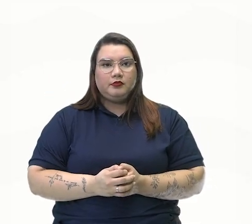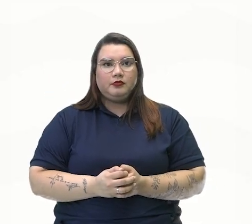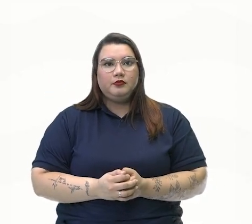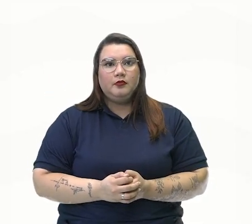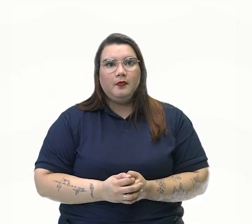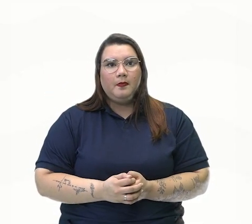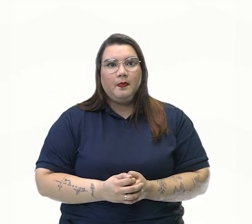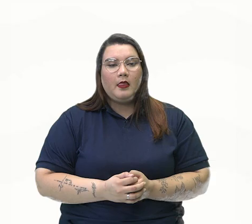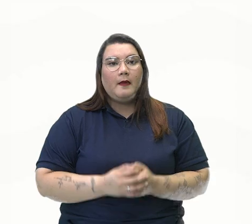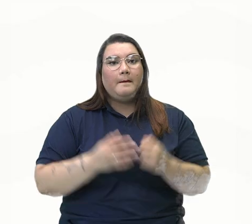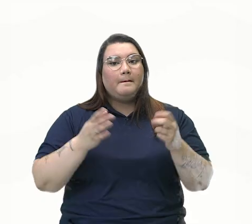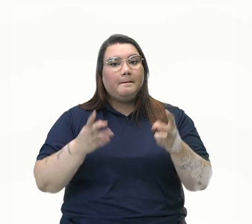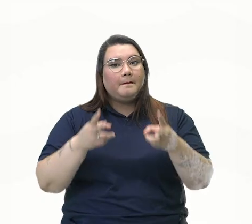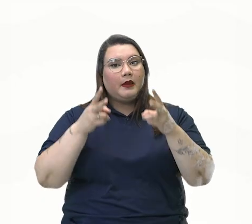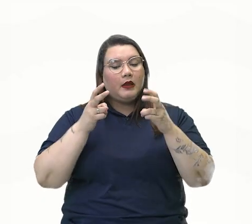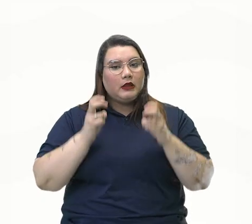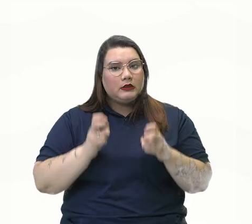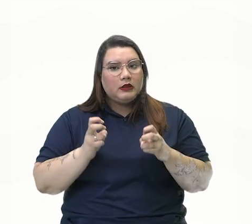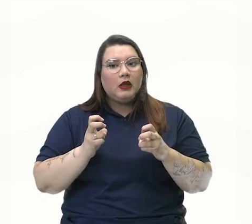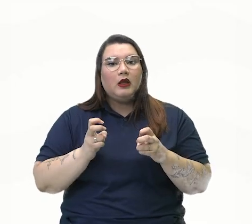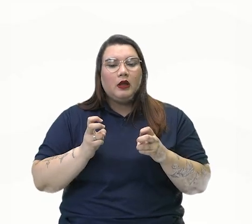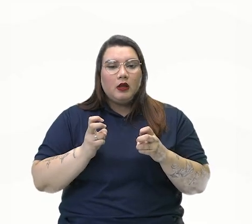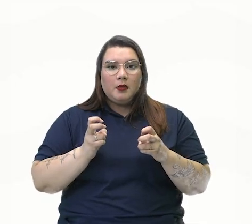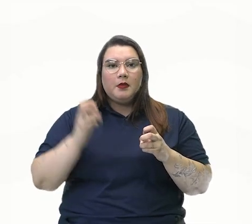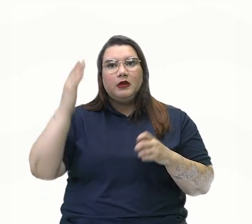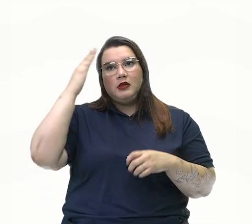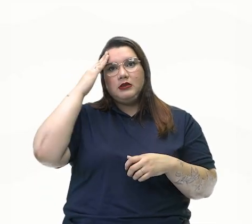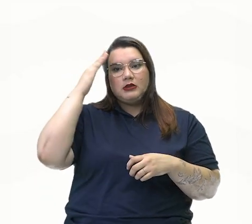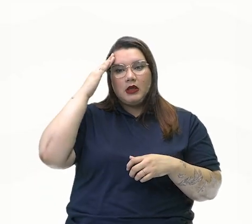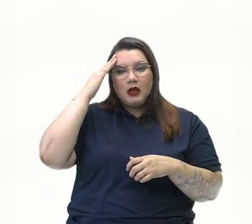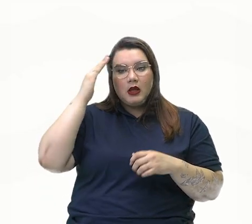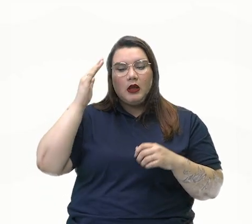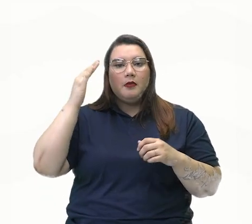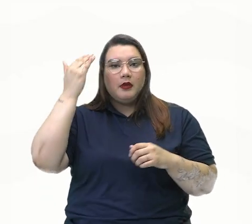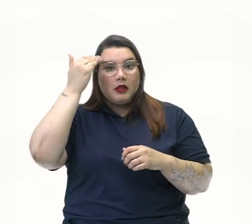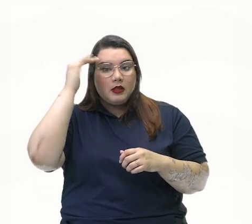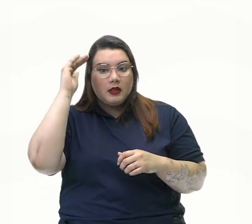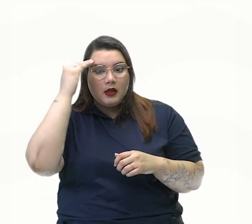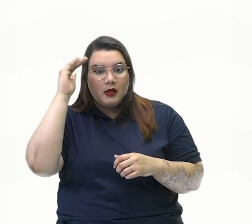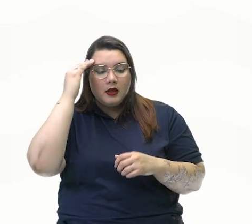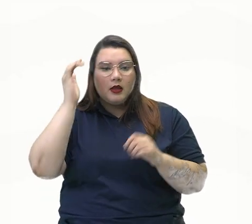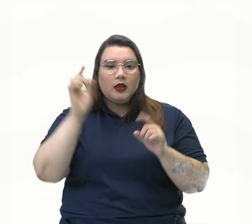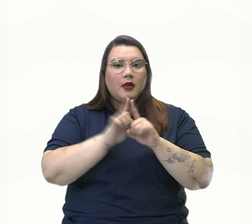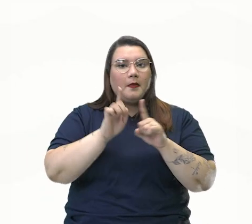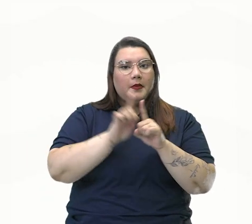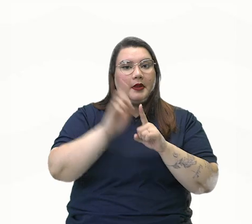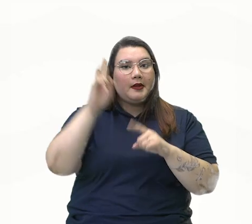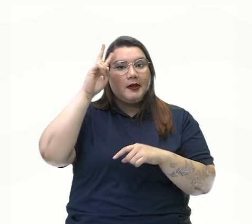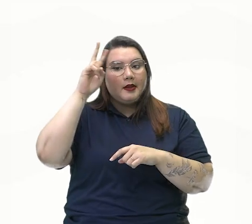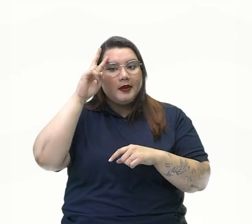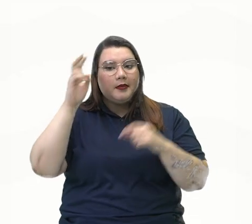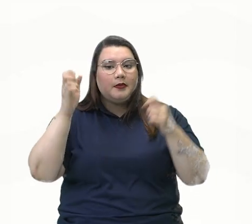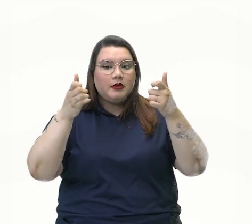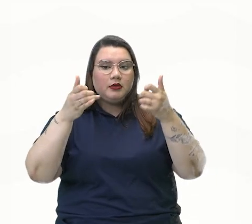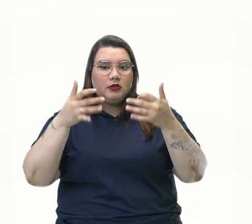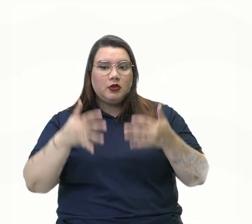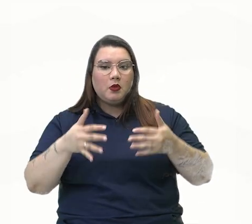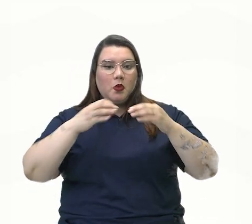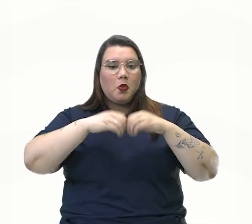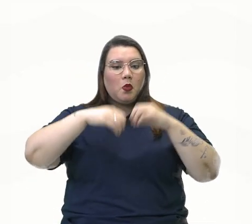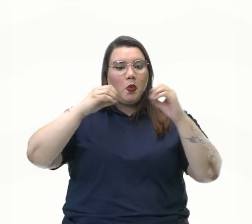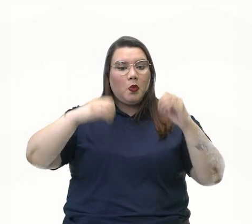Aí você começa a perceber e definir e entender e lembrar que estamos falando